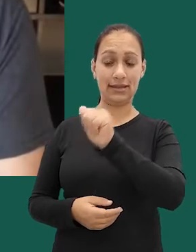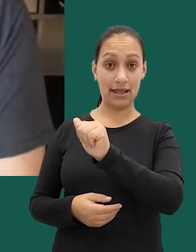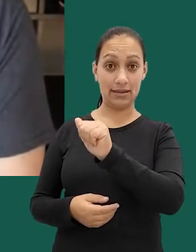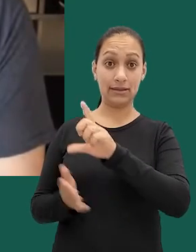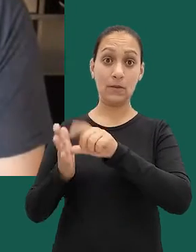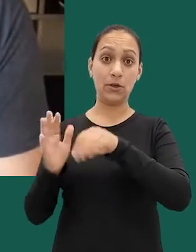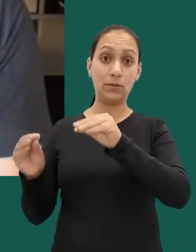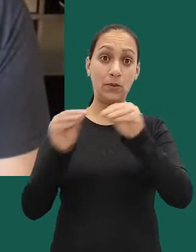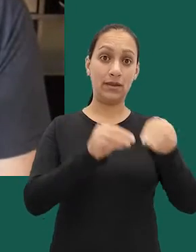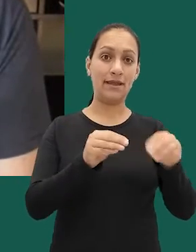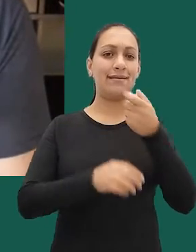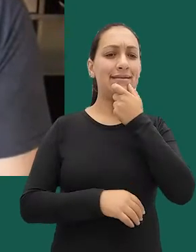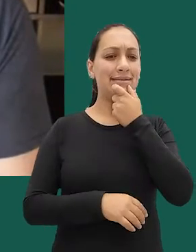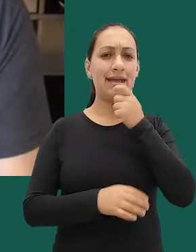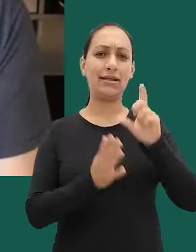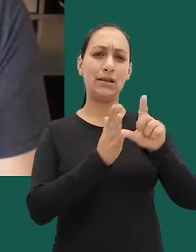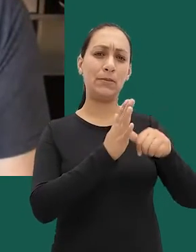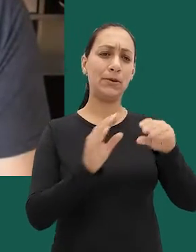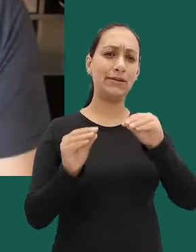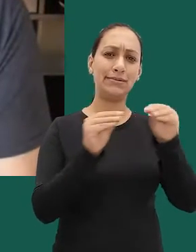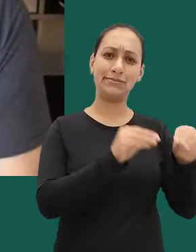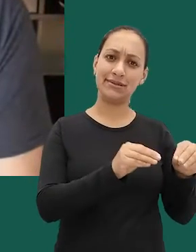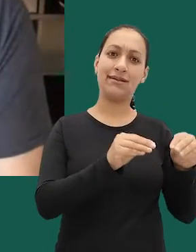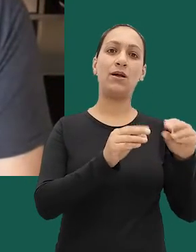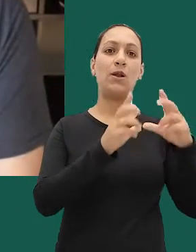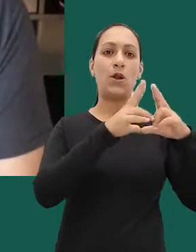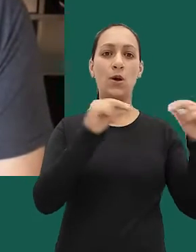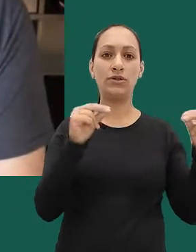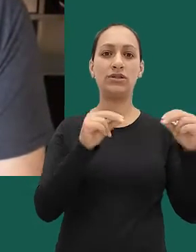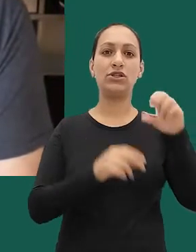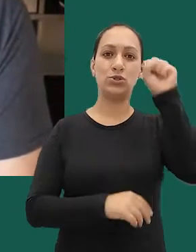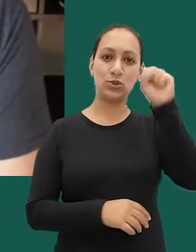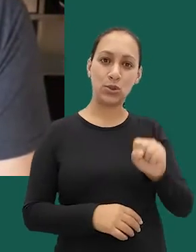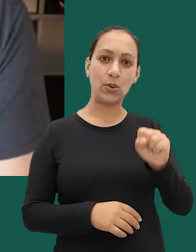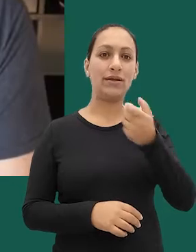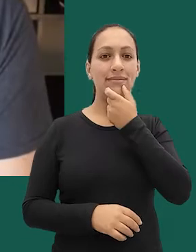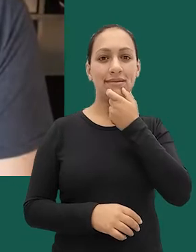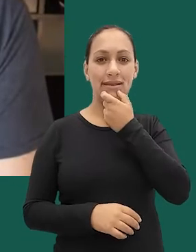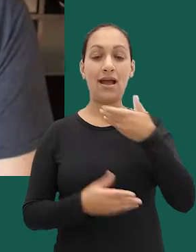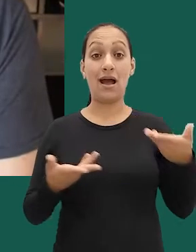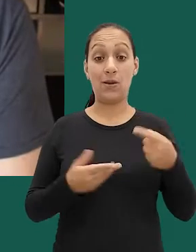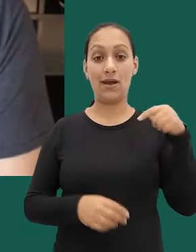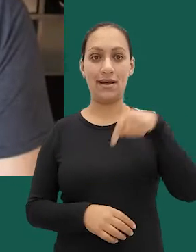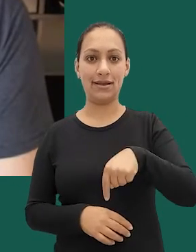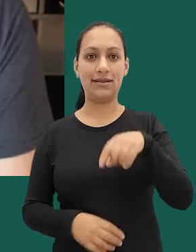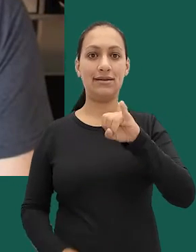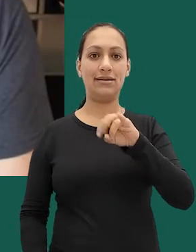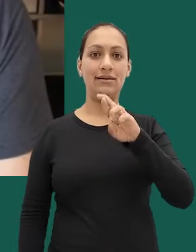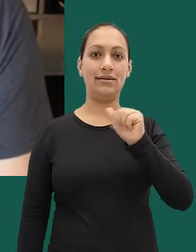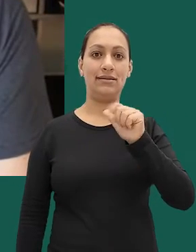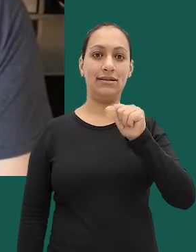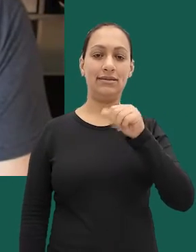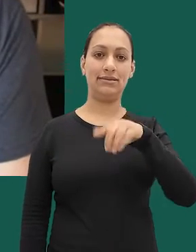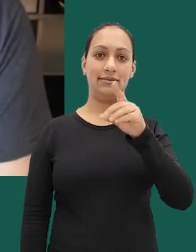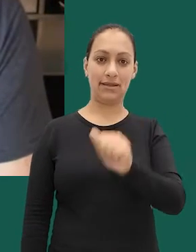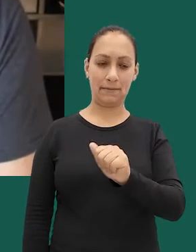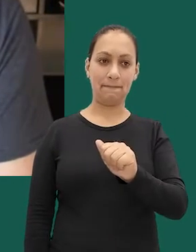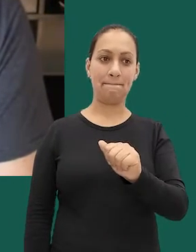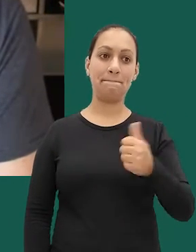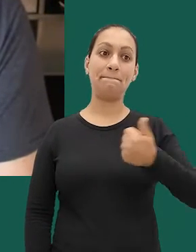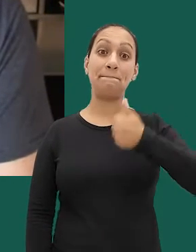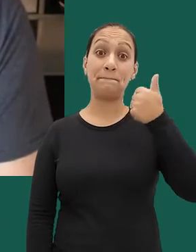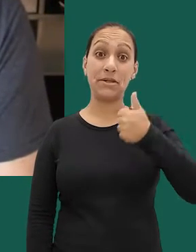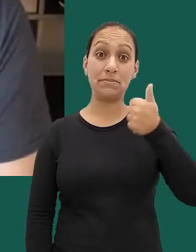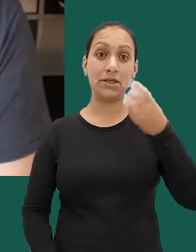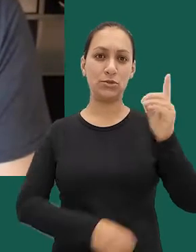para Inglaterra, Londres, sul da Inglaterra, e depois agora a gente veio para cá na Holanda. No meu primeiro dia na Irlanda,